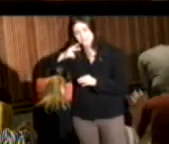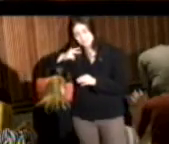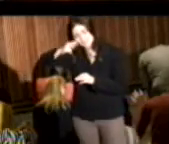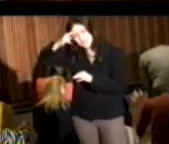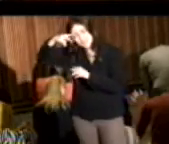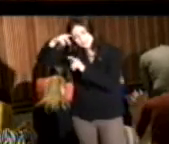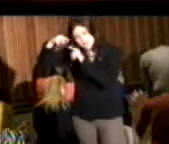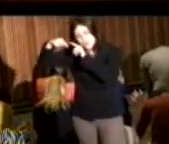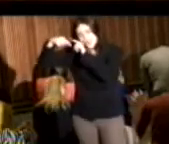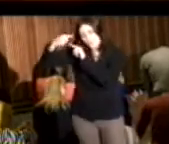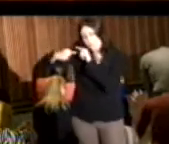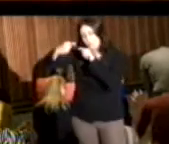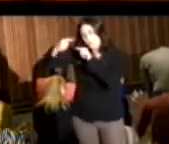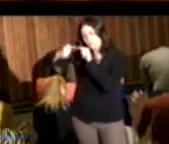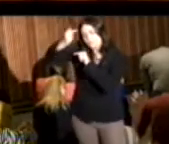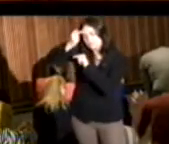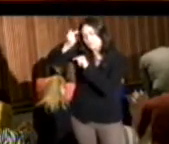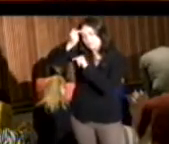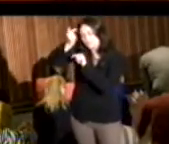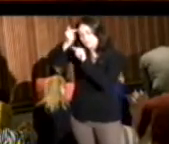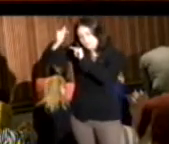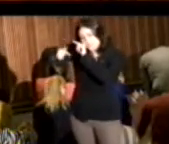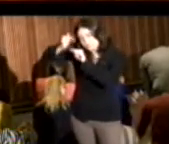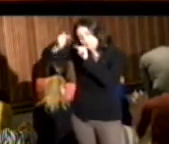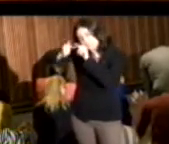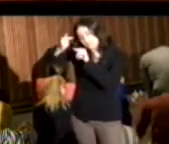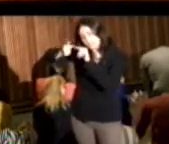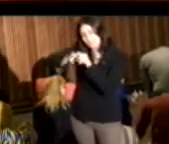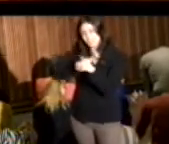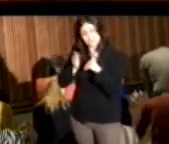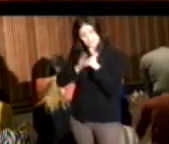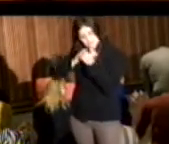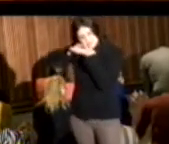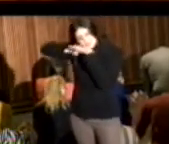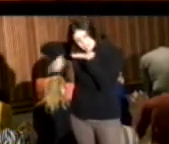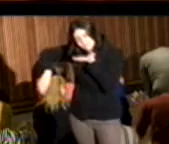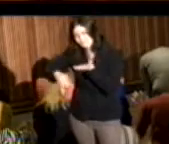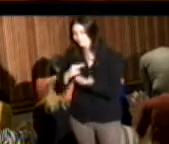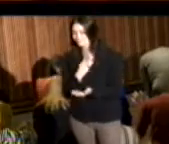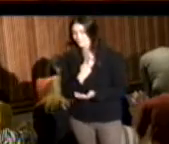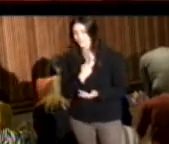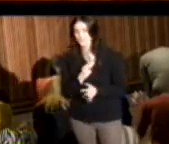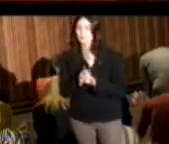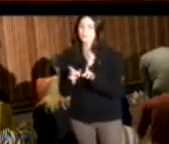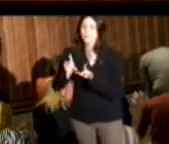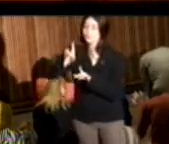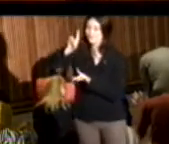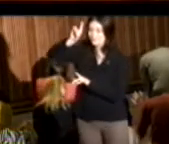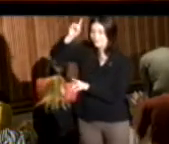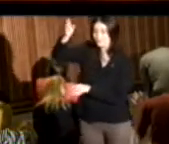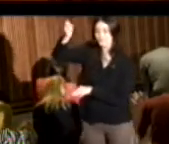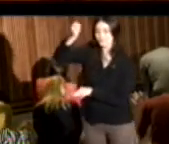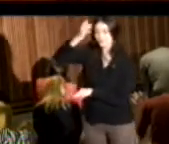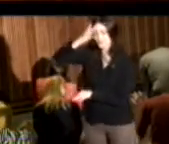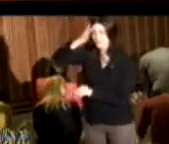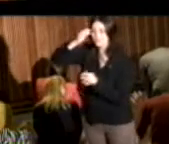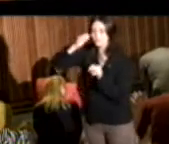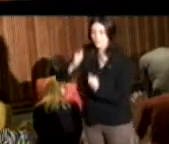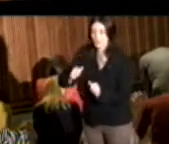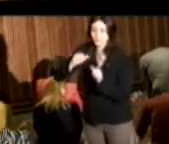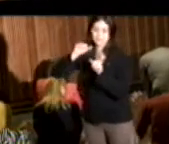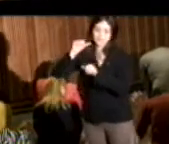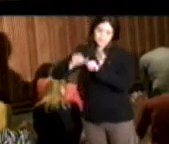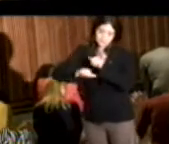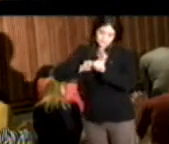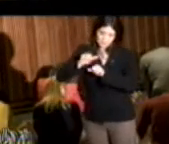não vai conseguir tirá-las, mas eu quero te pedir que nessa hora a graça do Senhor possa permear essas